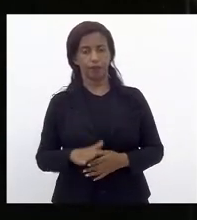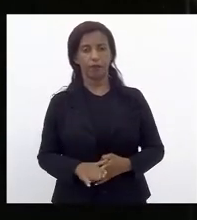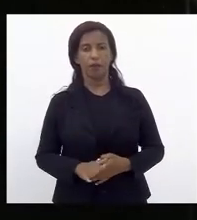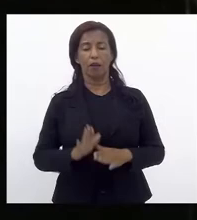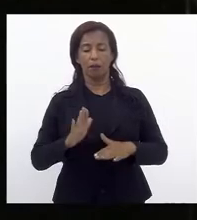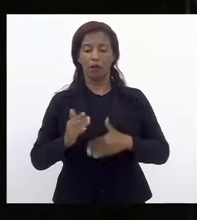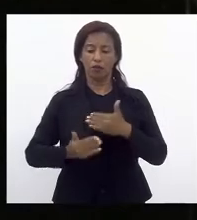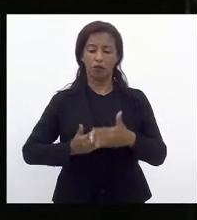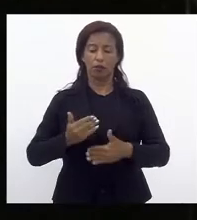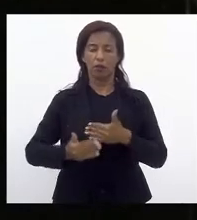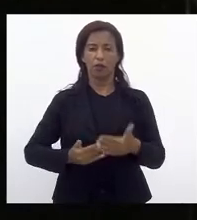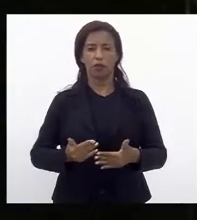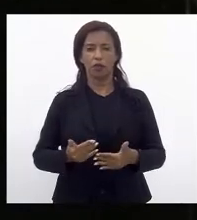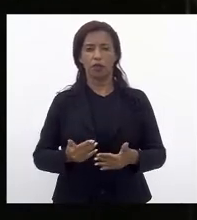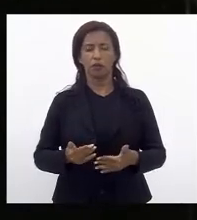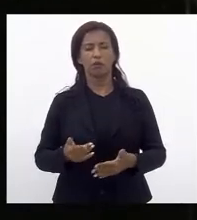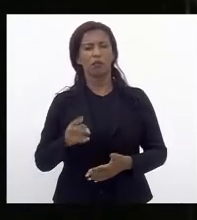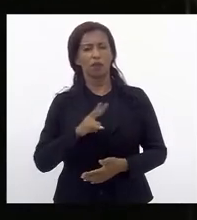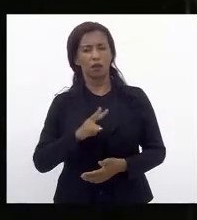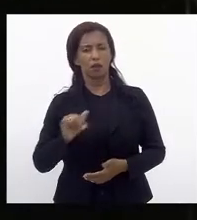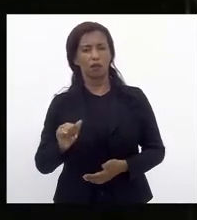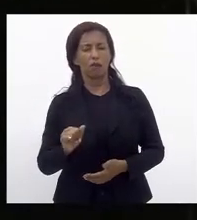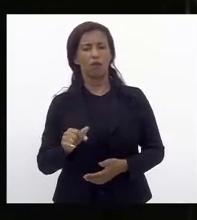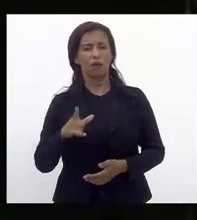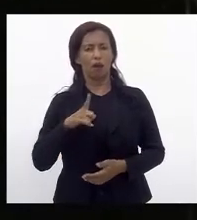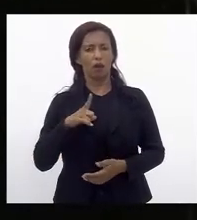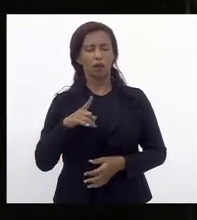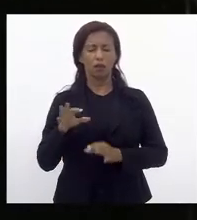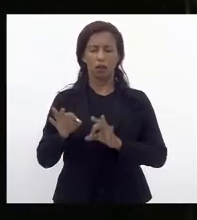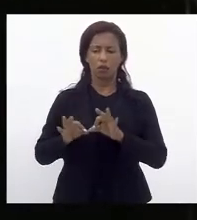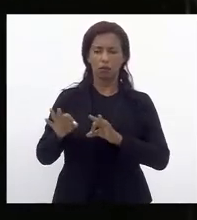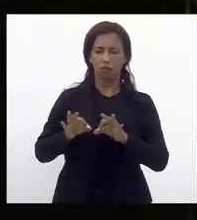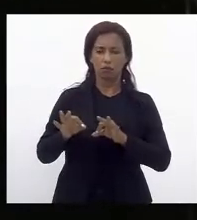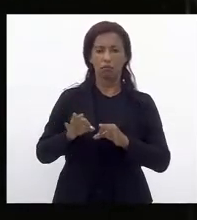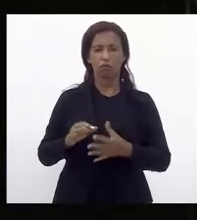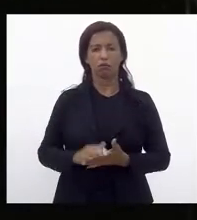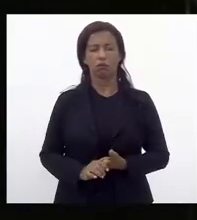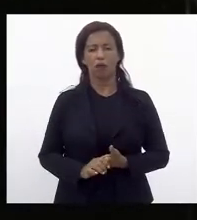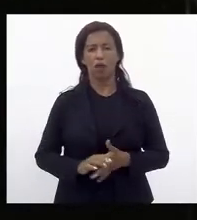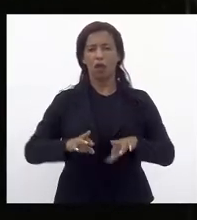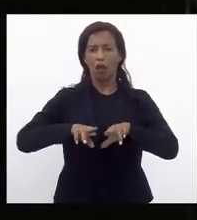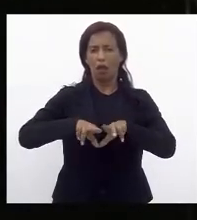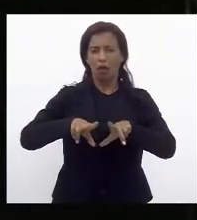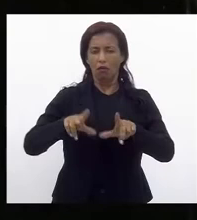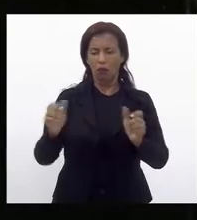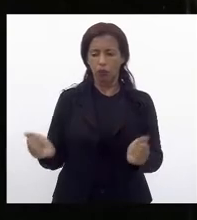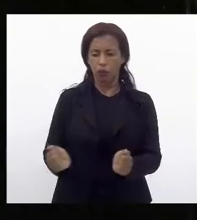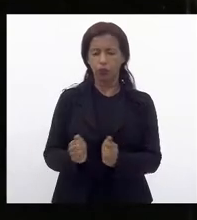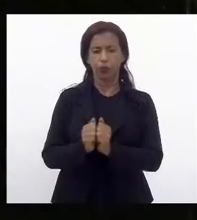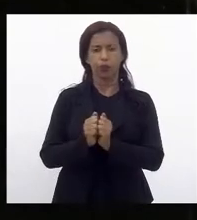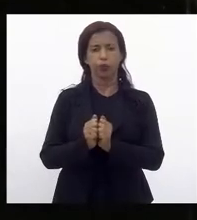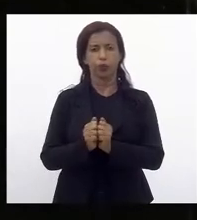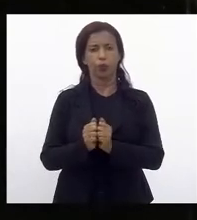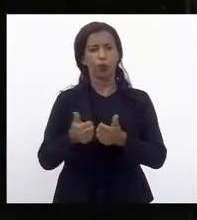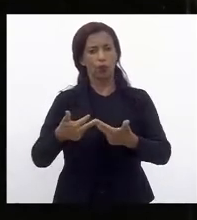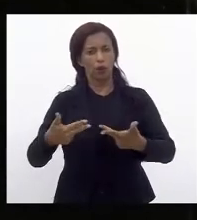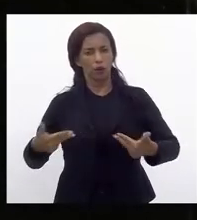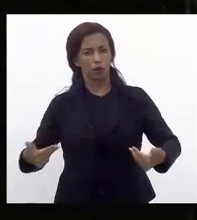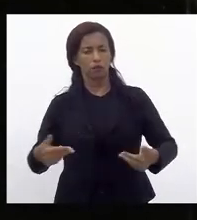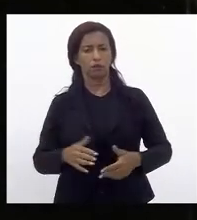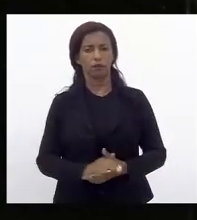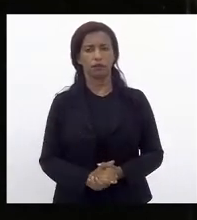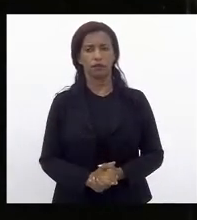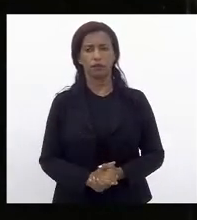que é um processo que vai sair um produto, né, a várias mãos e um produto com muita